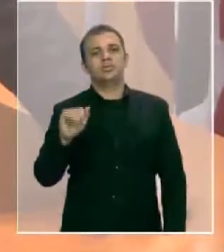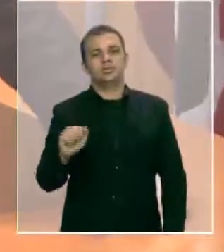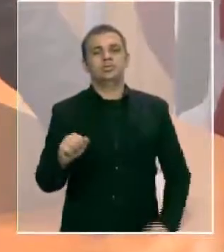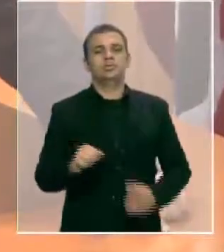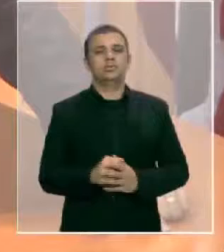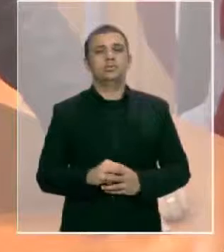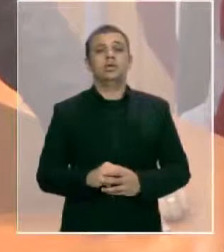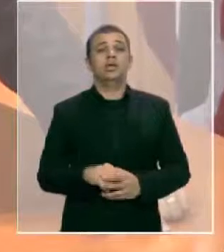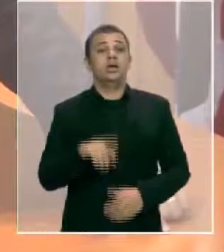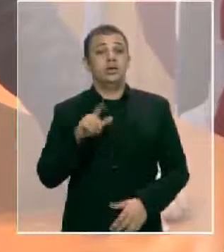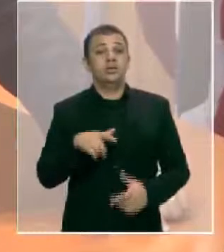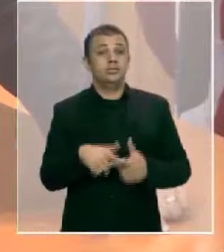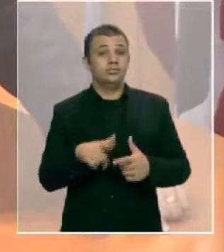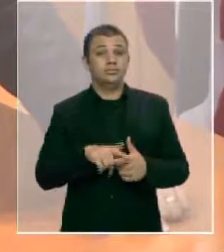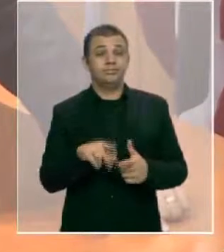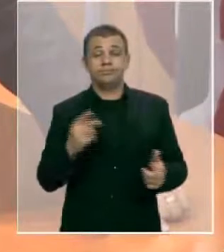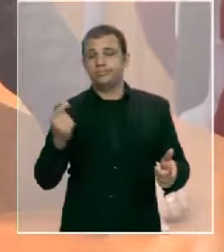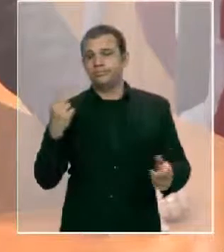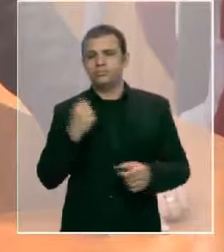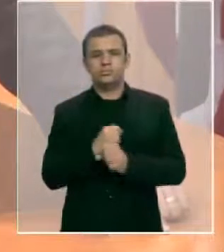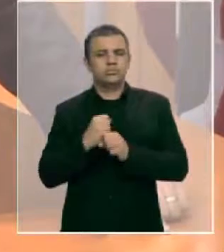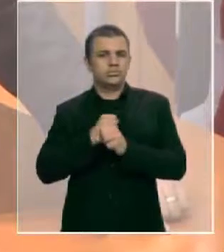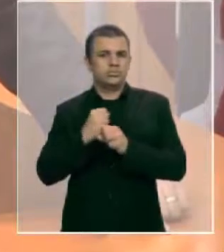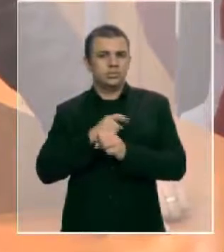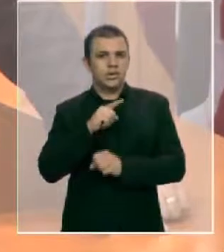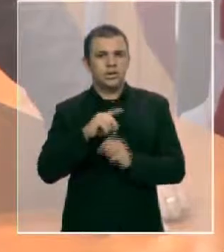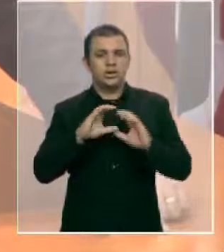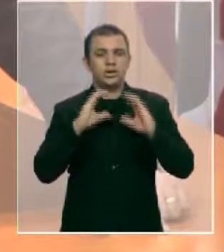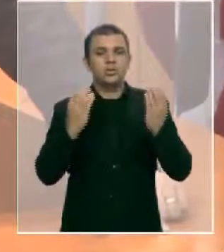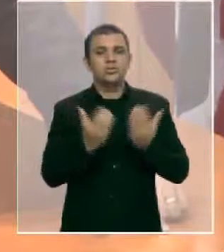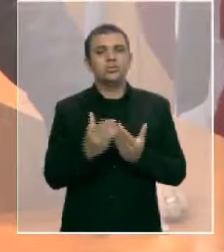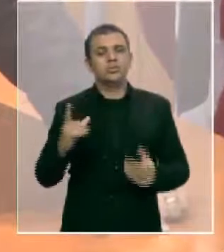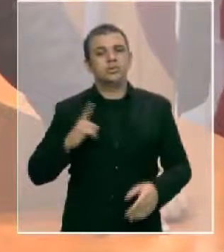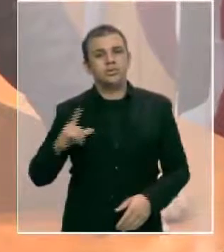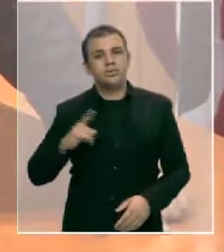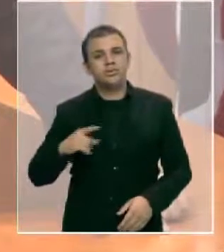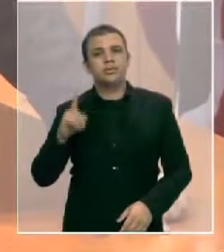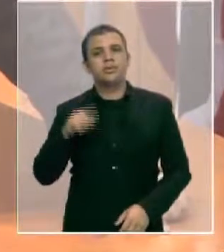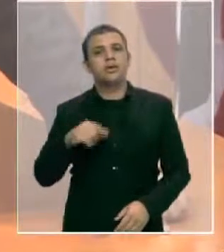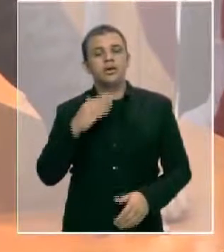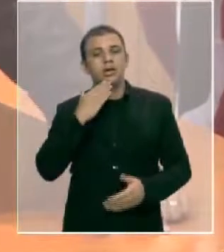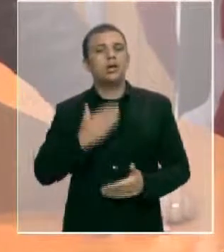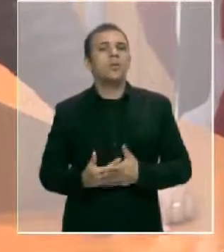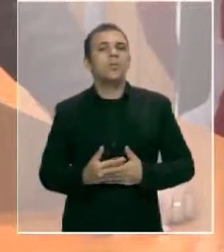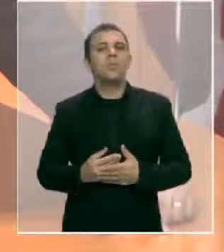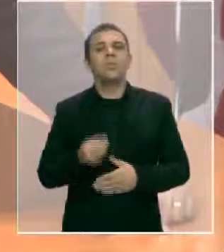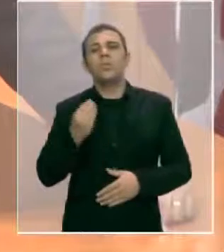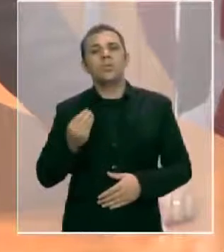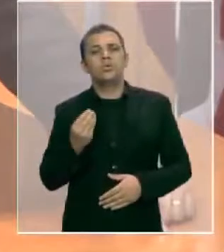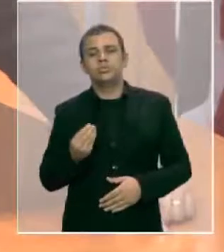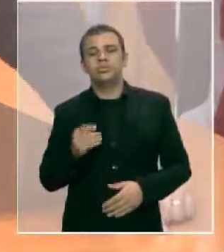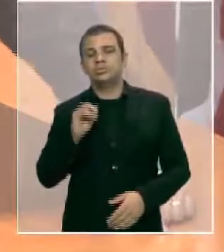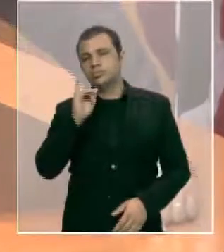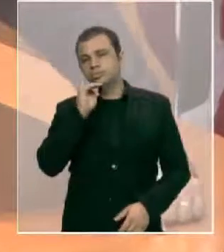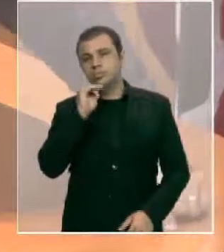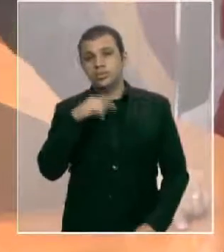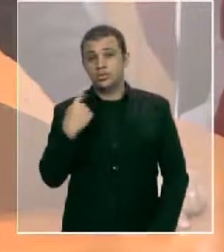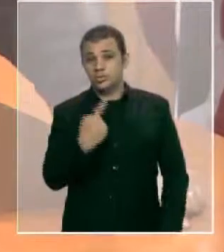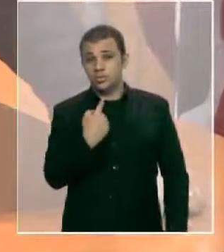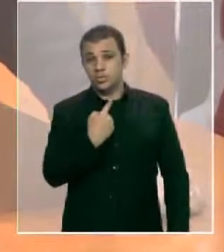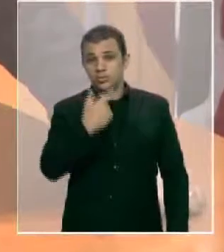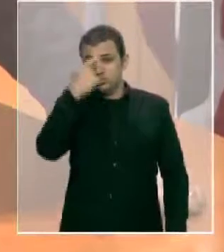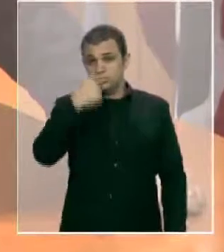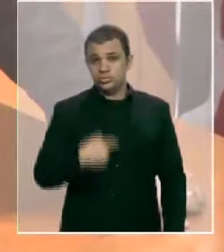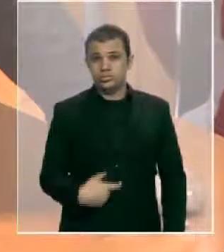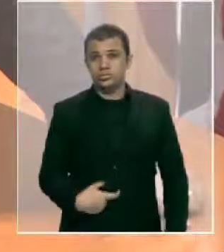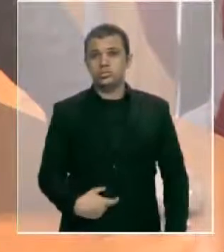muitos anos àquela comunidade, que é impressionante como, às vezes, nós mesmos,